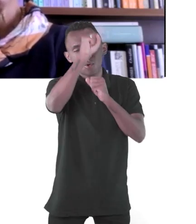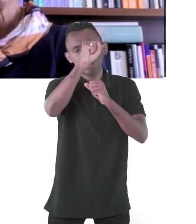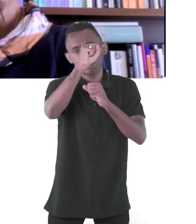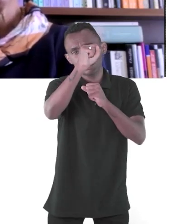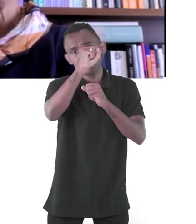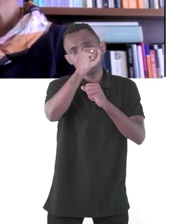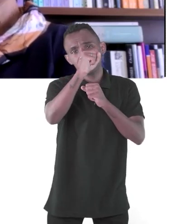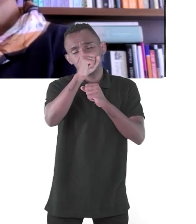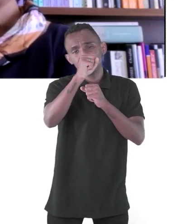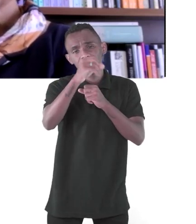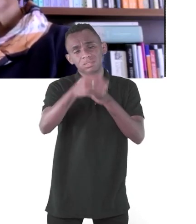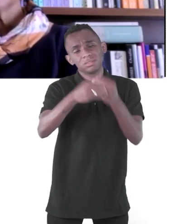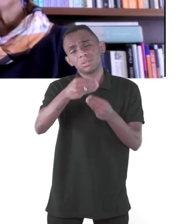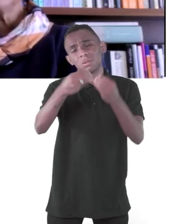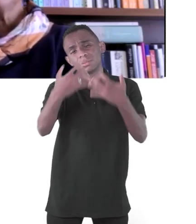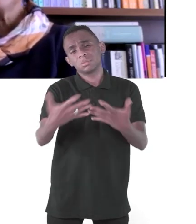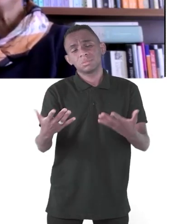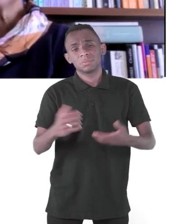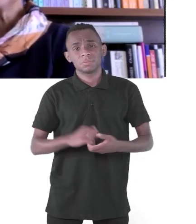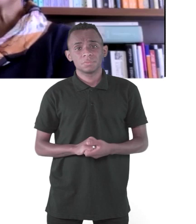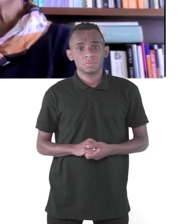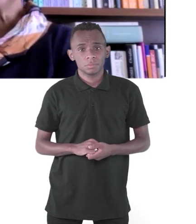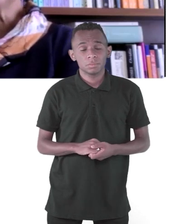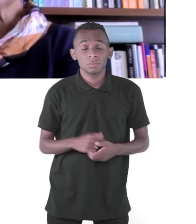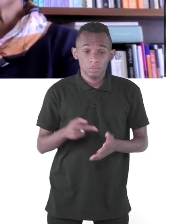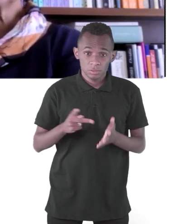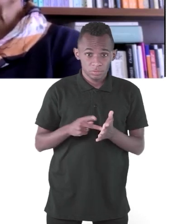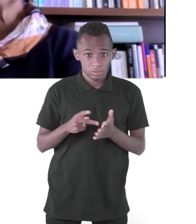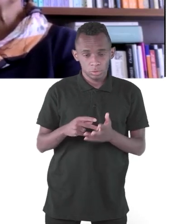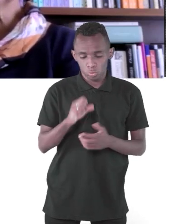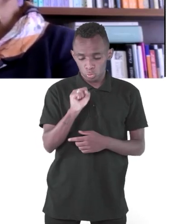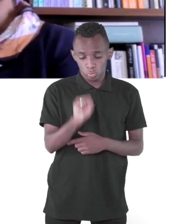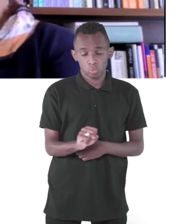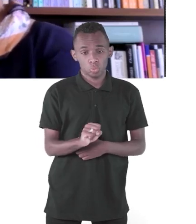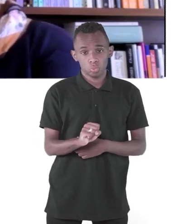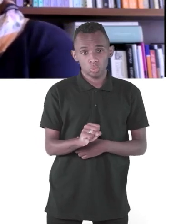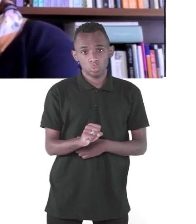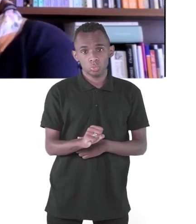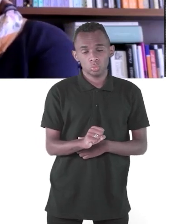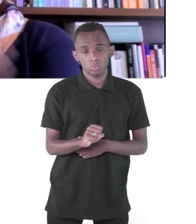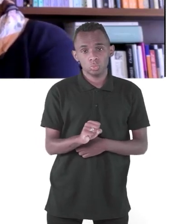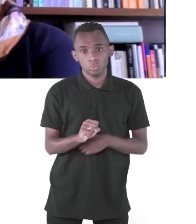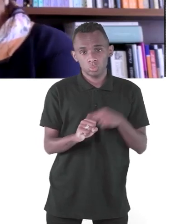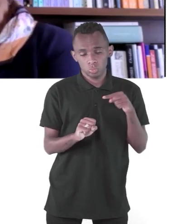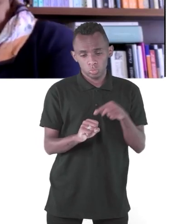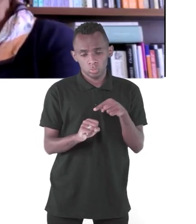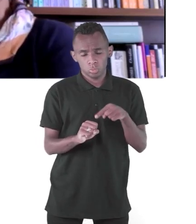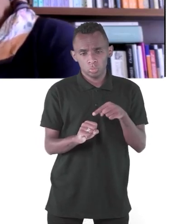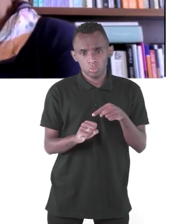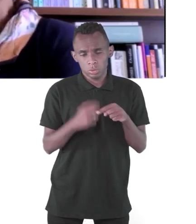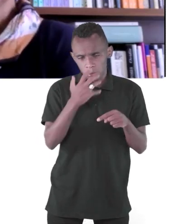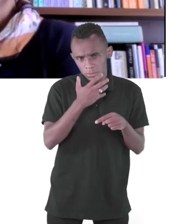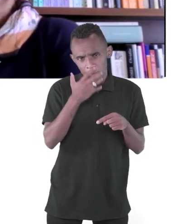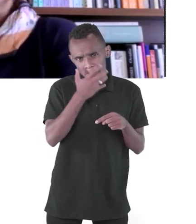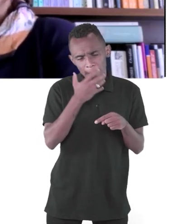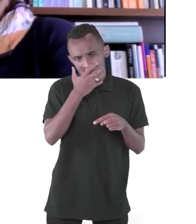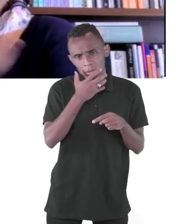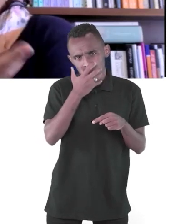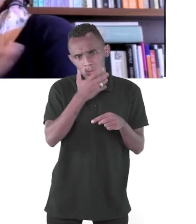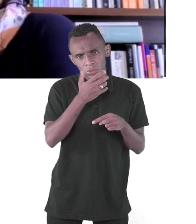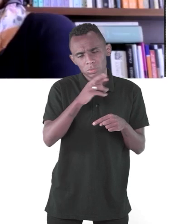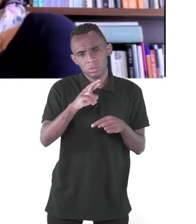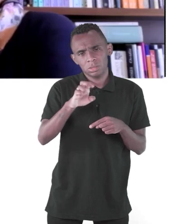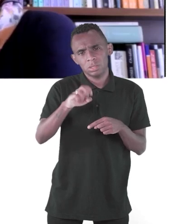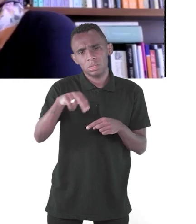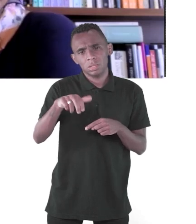com relação ao Brasil. Sim, é verdade. A música do Sul, se você for pegar, eu posso até falar aqui de alguns